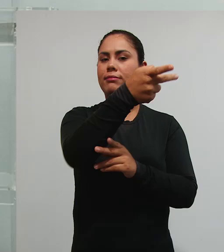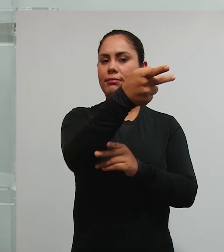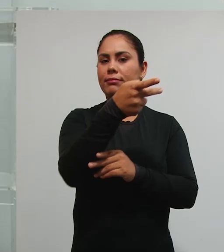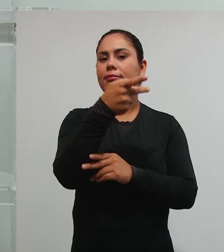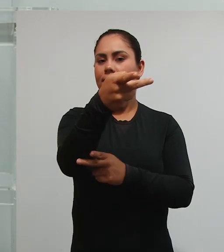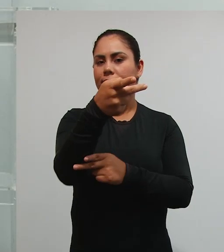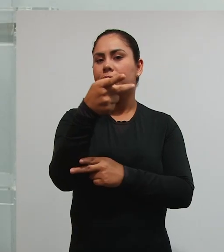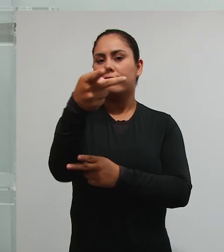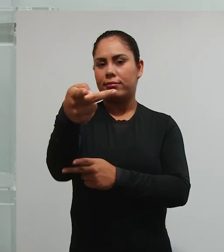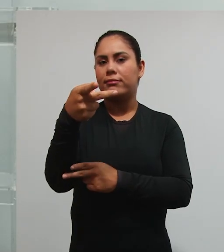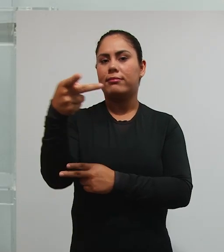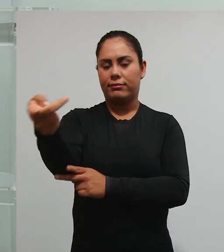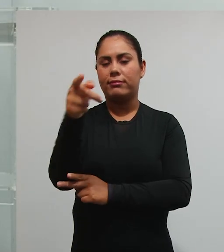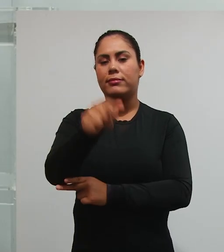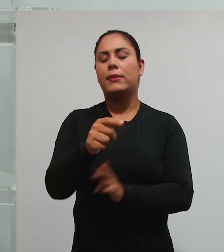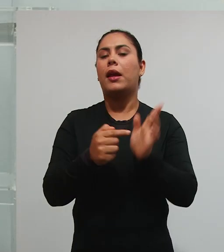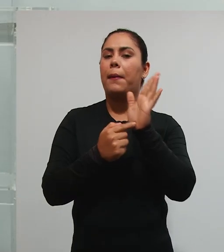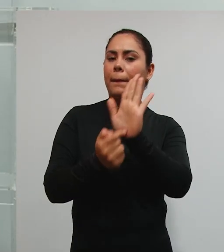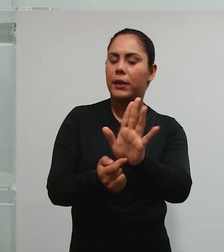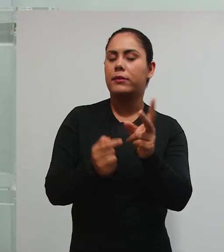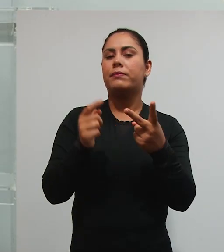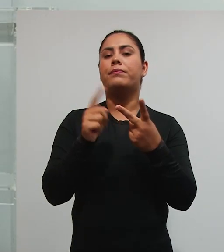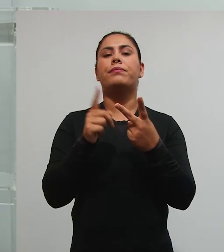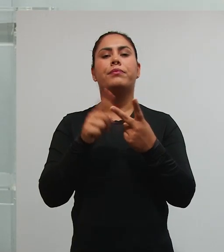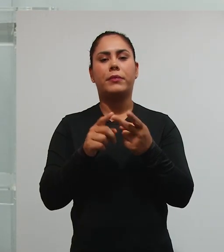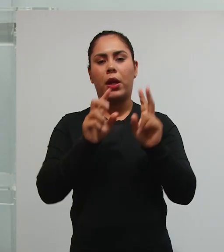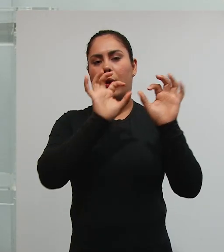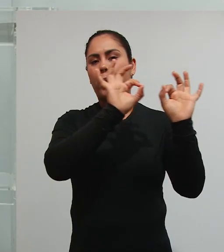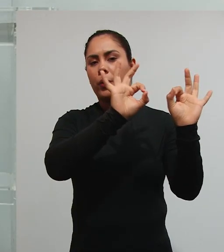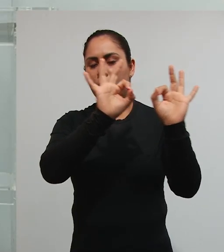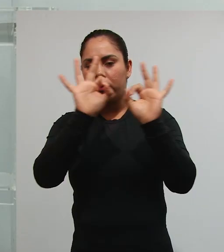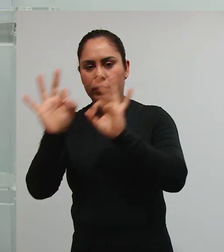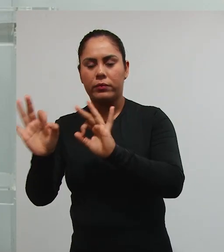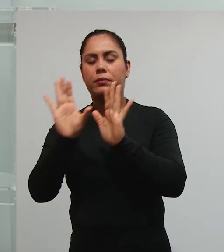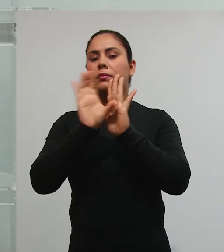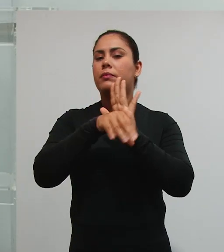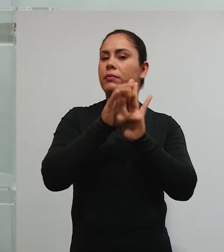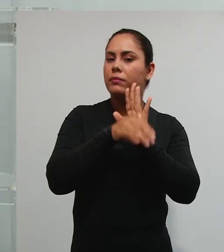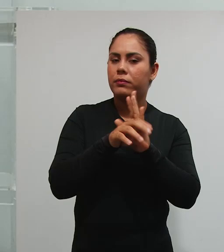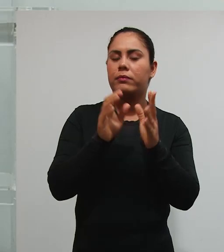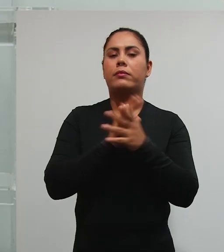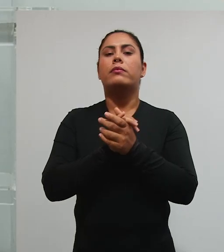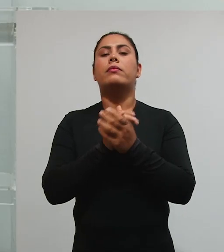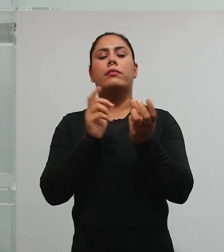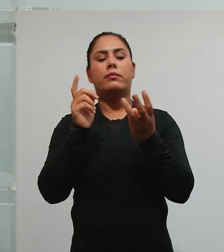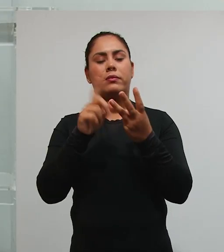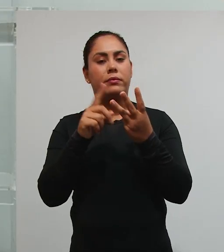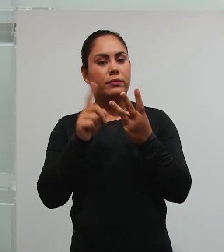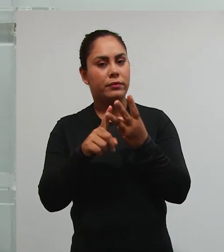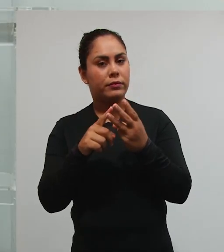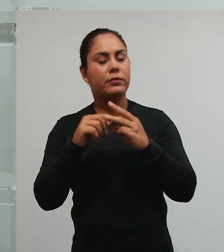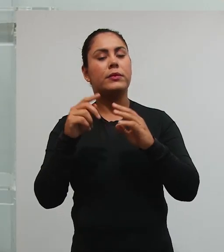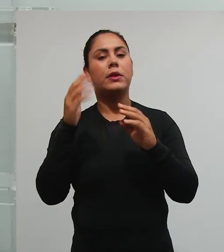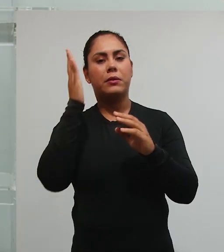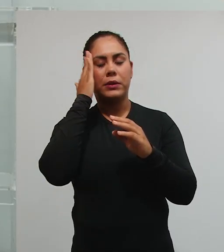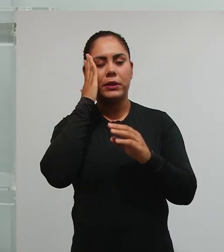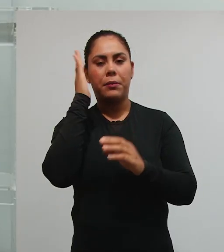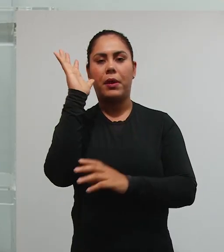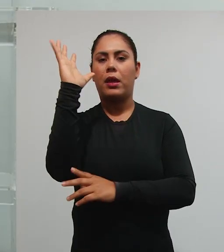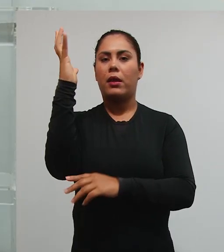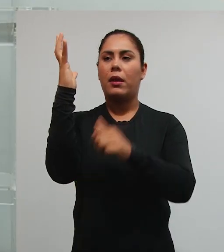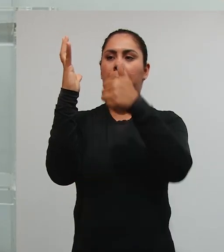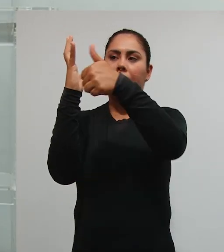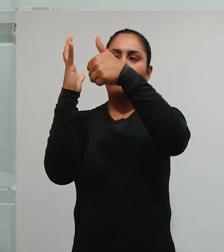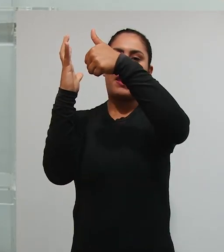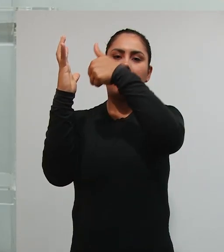5 visitas estão embutidas a apresentação, o roteiro conceitual, né, e a construção da